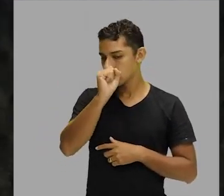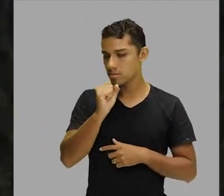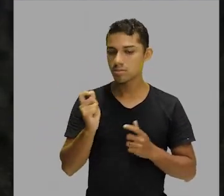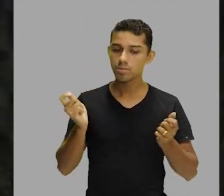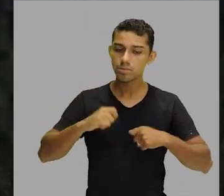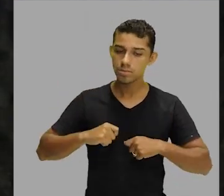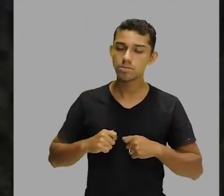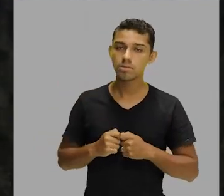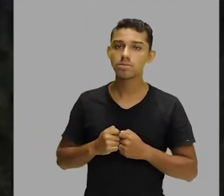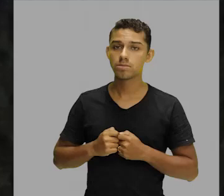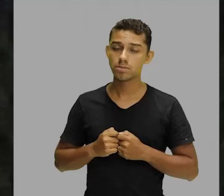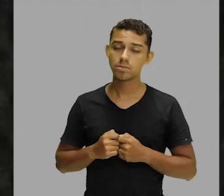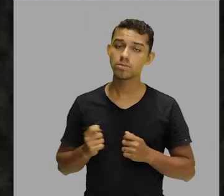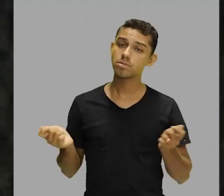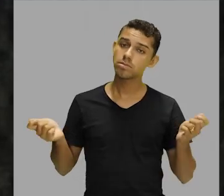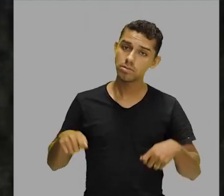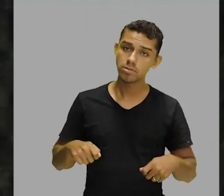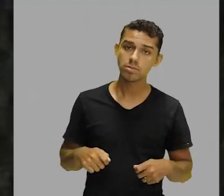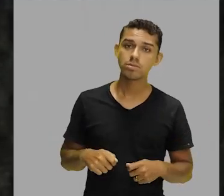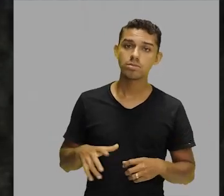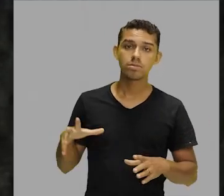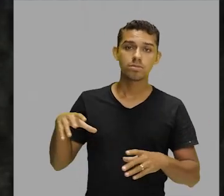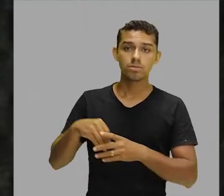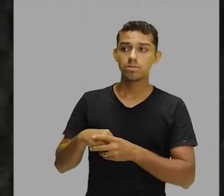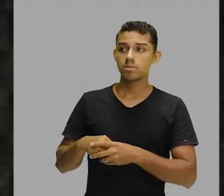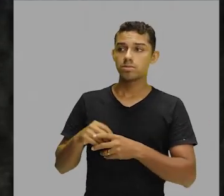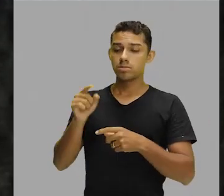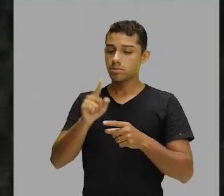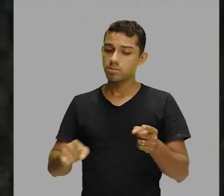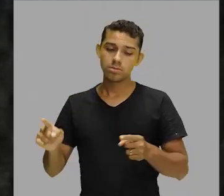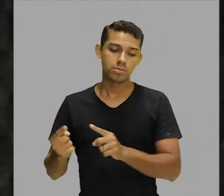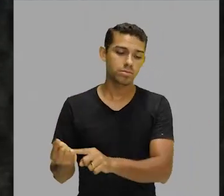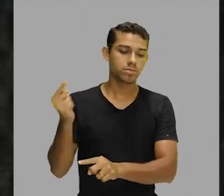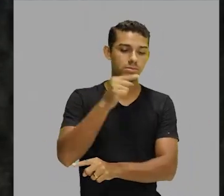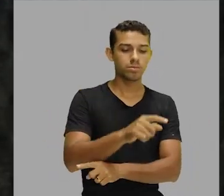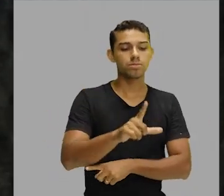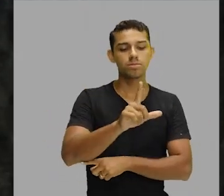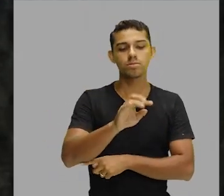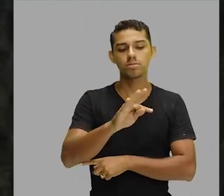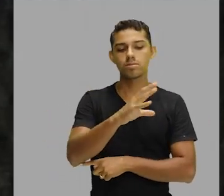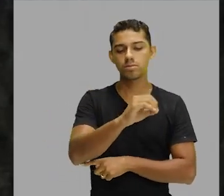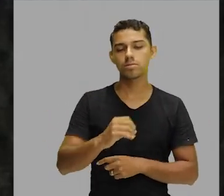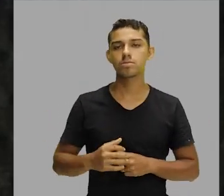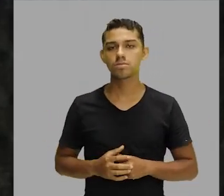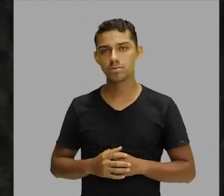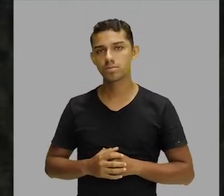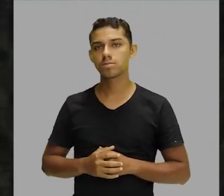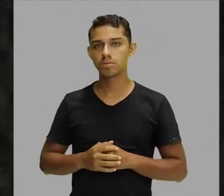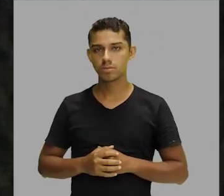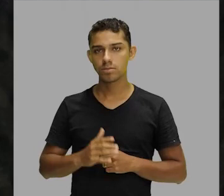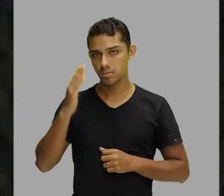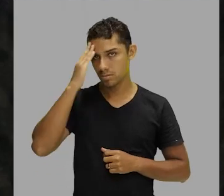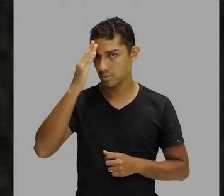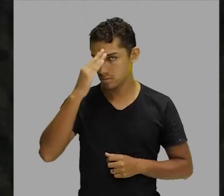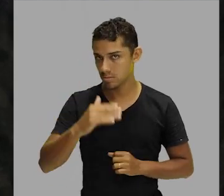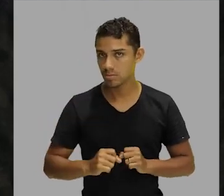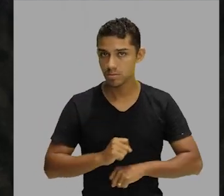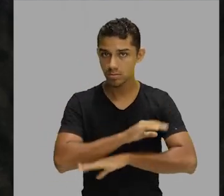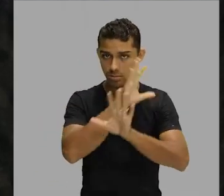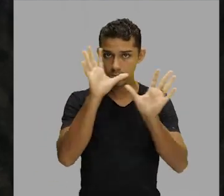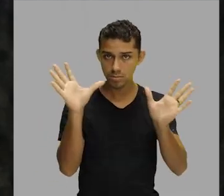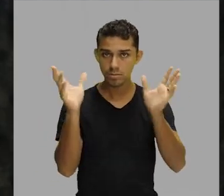que potencialmente elas podem entrar do ciclo lisogênico para o ciclo lítico. Ok, pessoal?